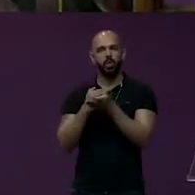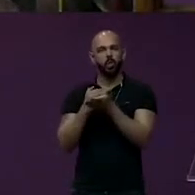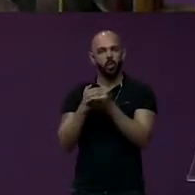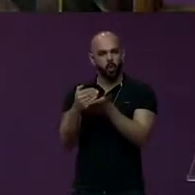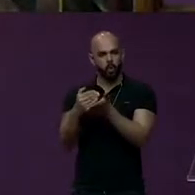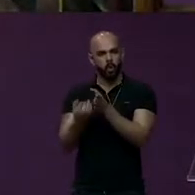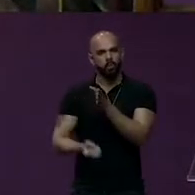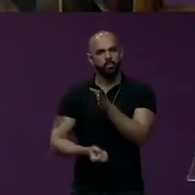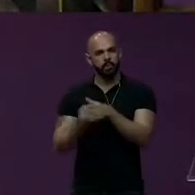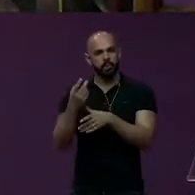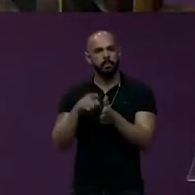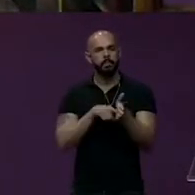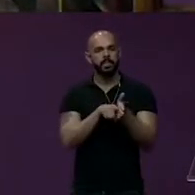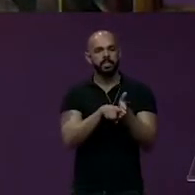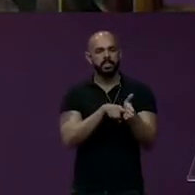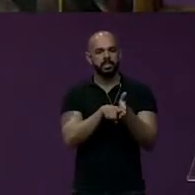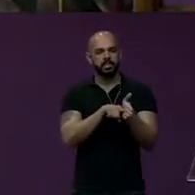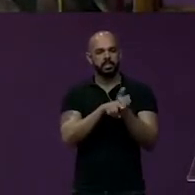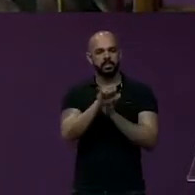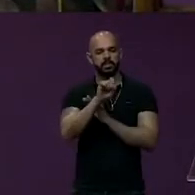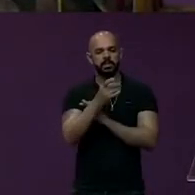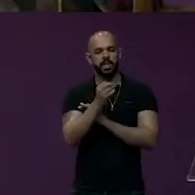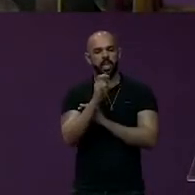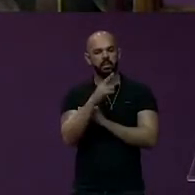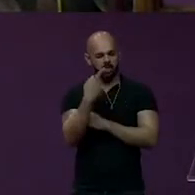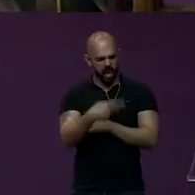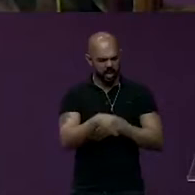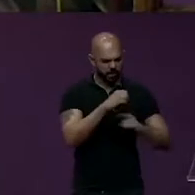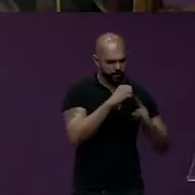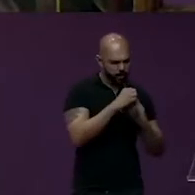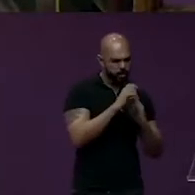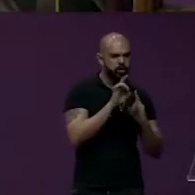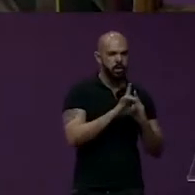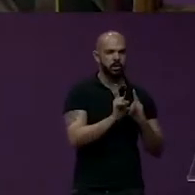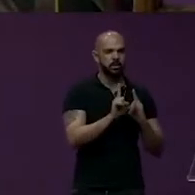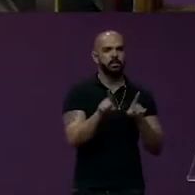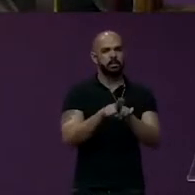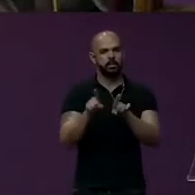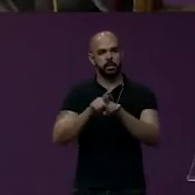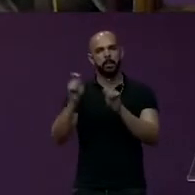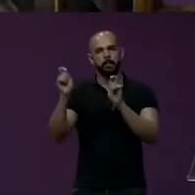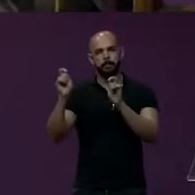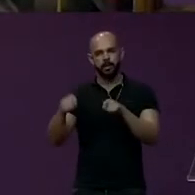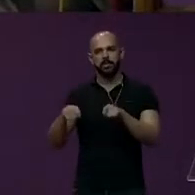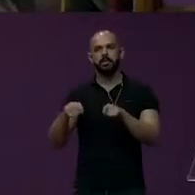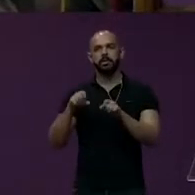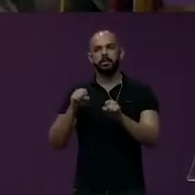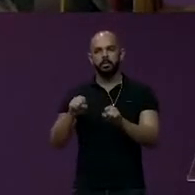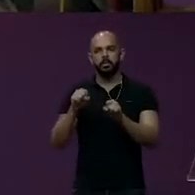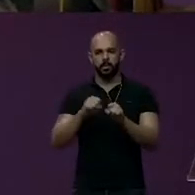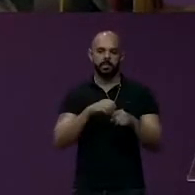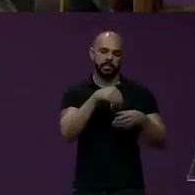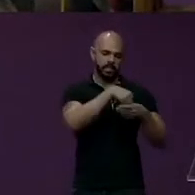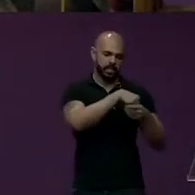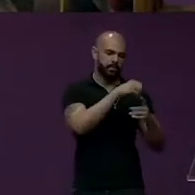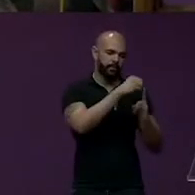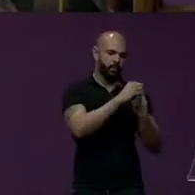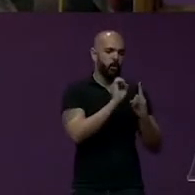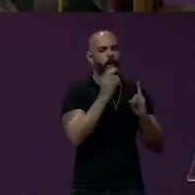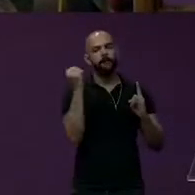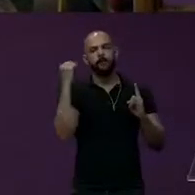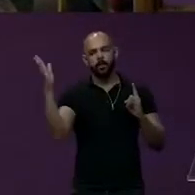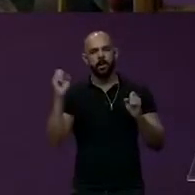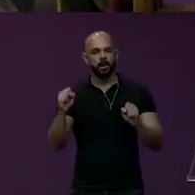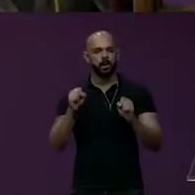para que pesquisadores sênios, não só da Fiocruz, mas com possibilidade de serem pesquisadores da Fiocruz,